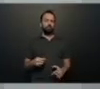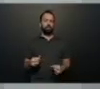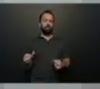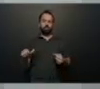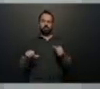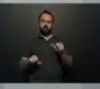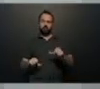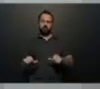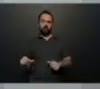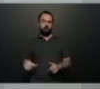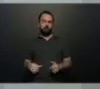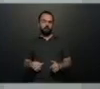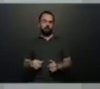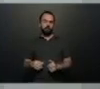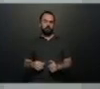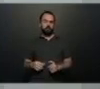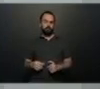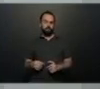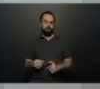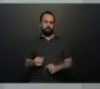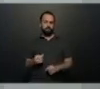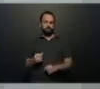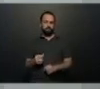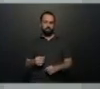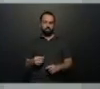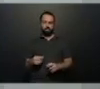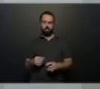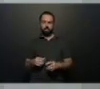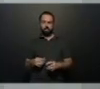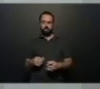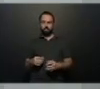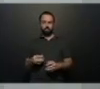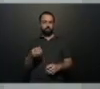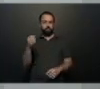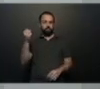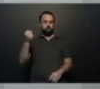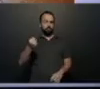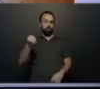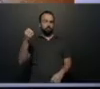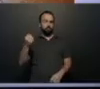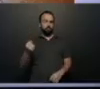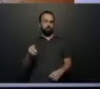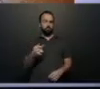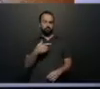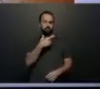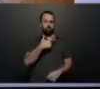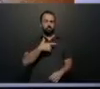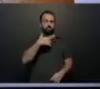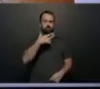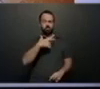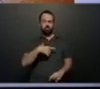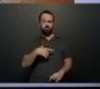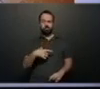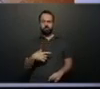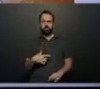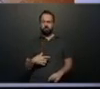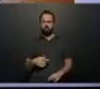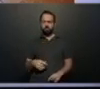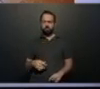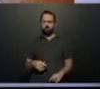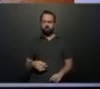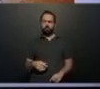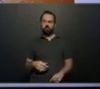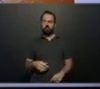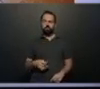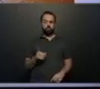Na fermentação láctea, quando a gente tem a produção de queijos, iogurtes e outros derivados do